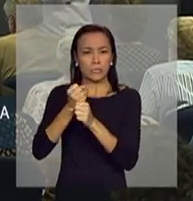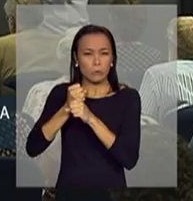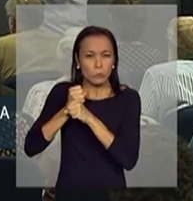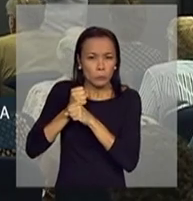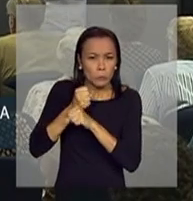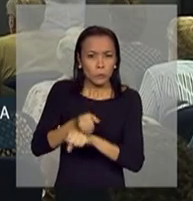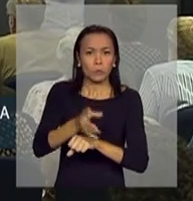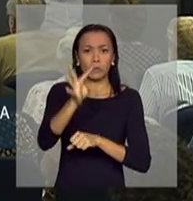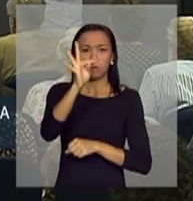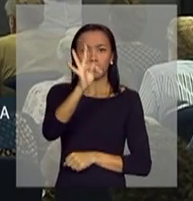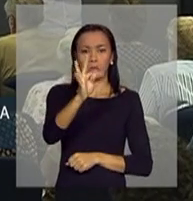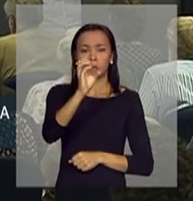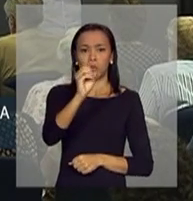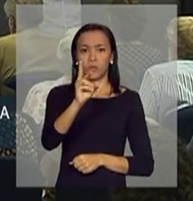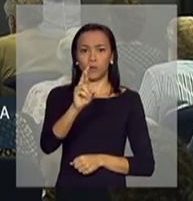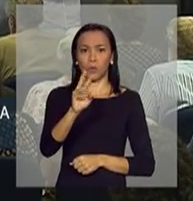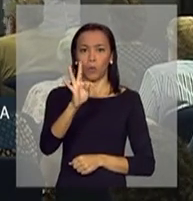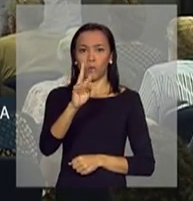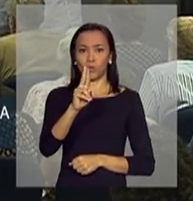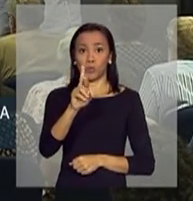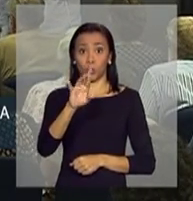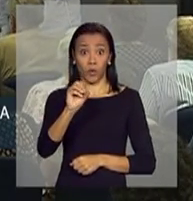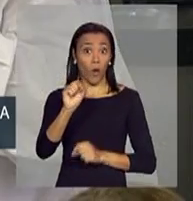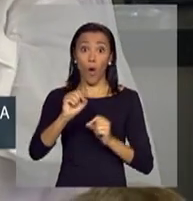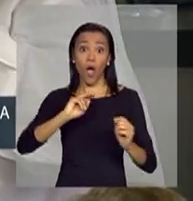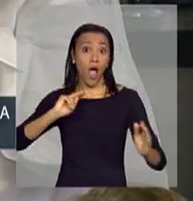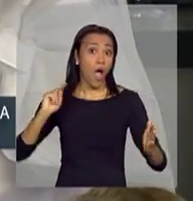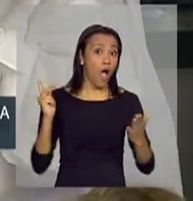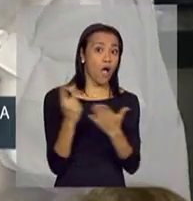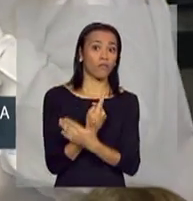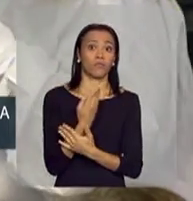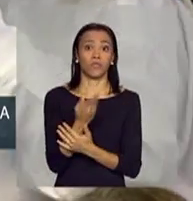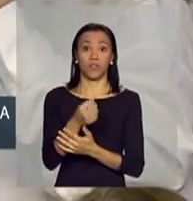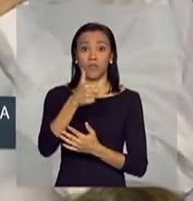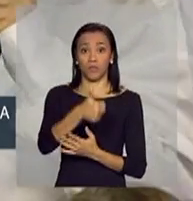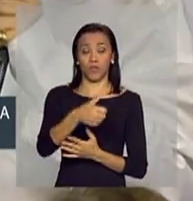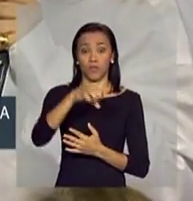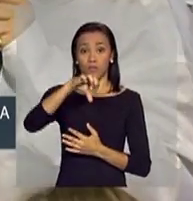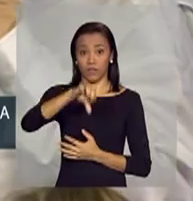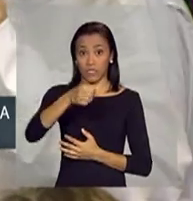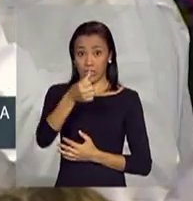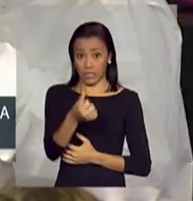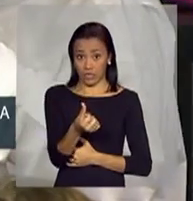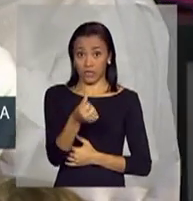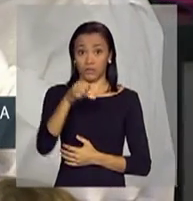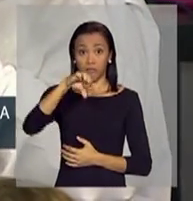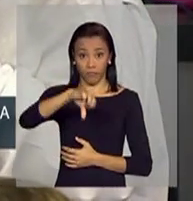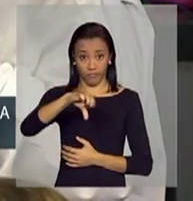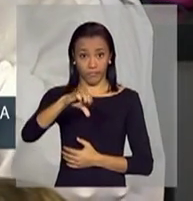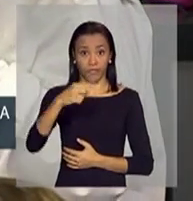olha como é que ela explode em 1969. Esse é o primeiro, hein?